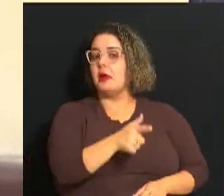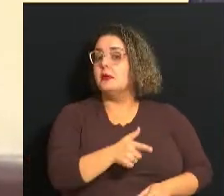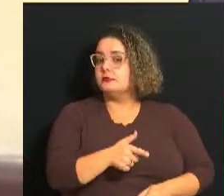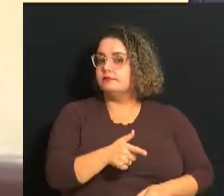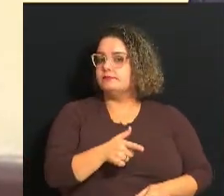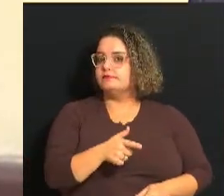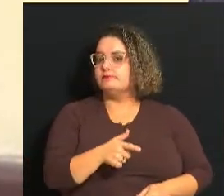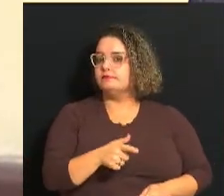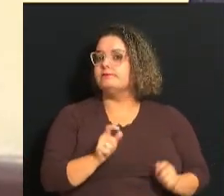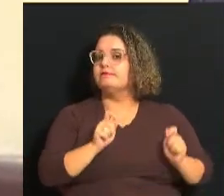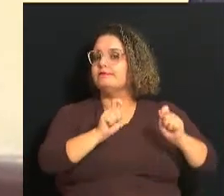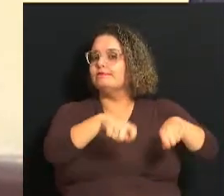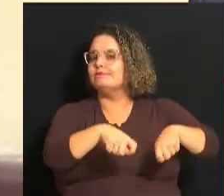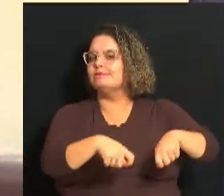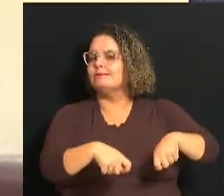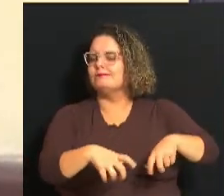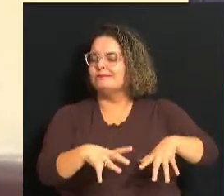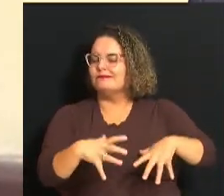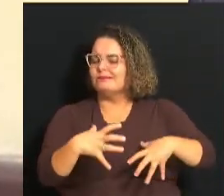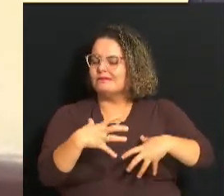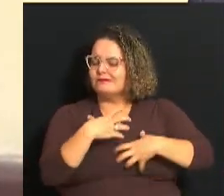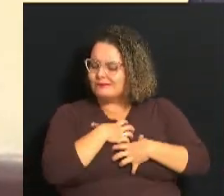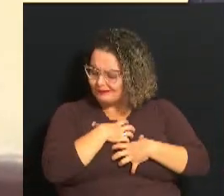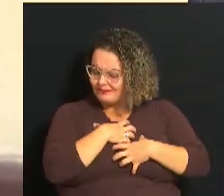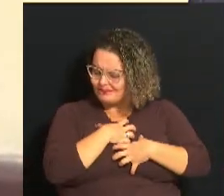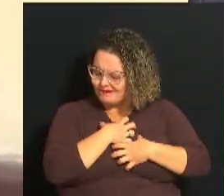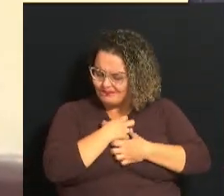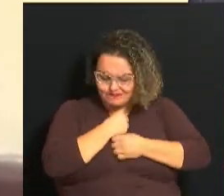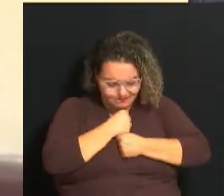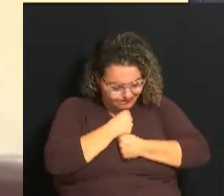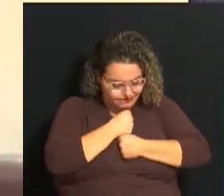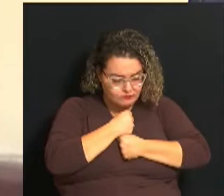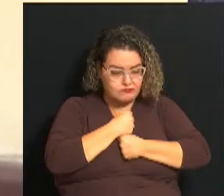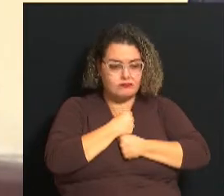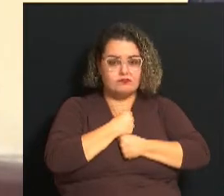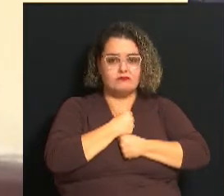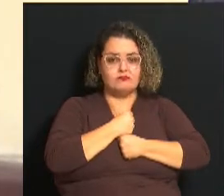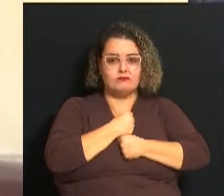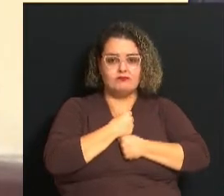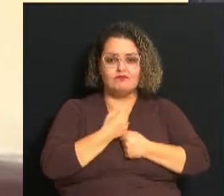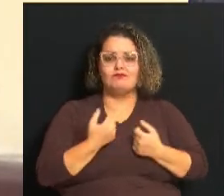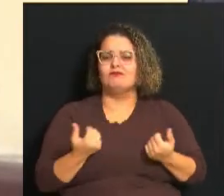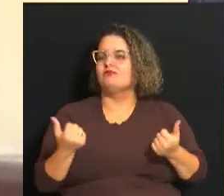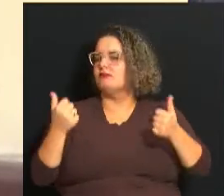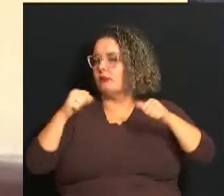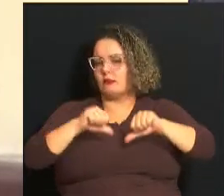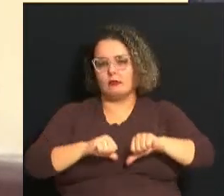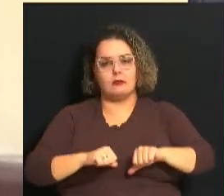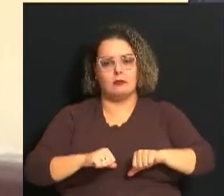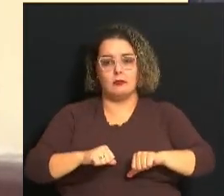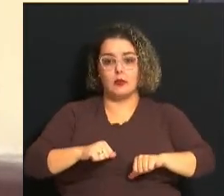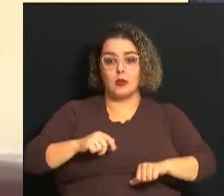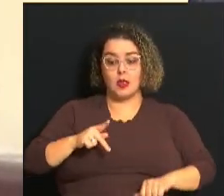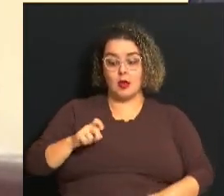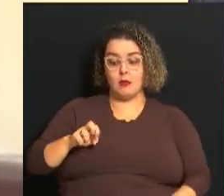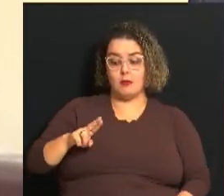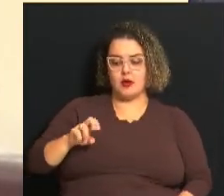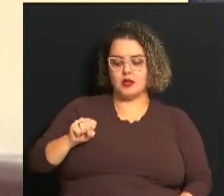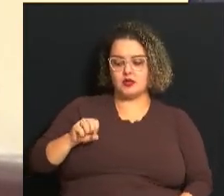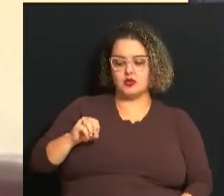potencialmente lesivas ao e podem ofender né podem causar danos à personalidade à dignidade